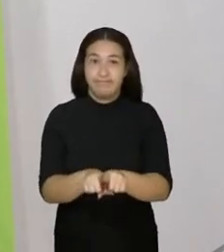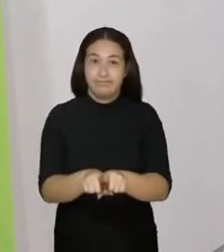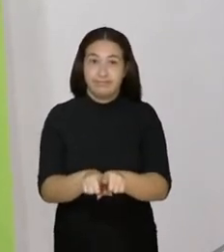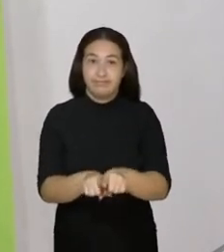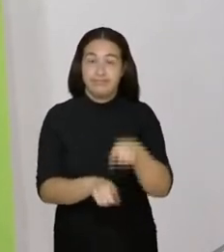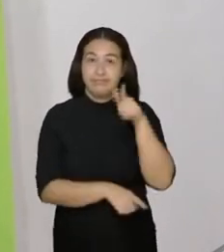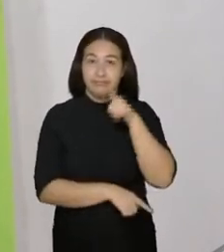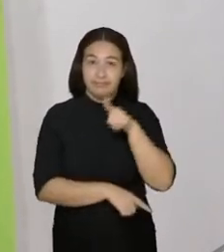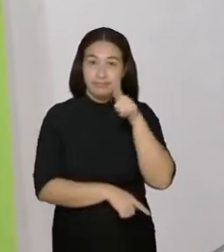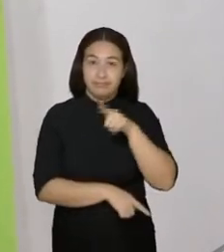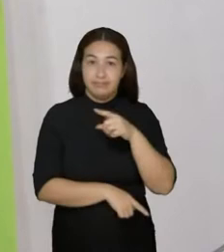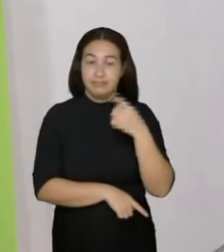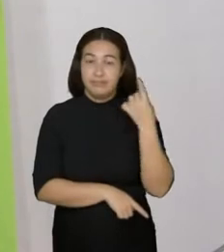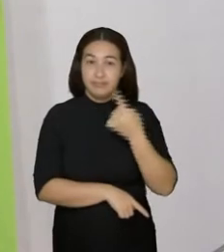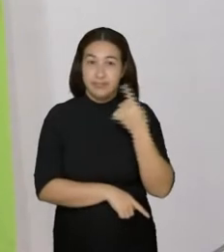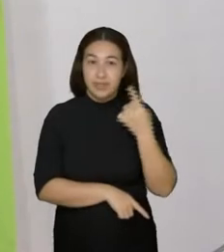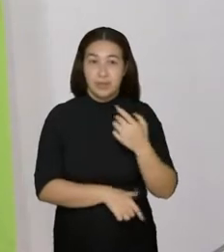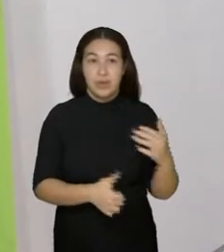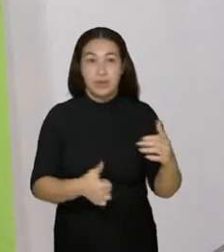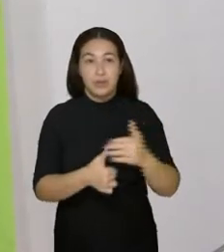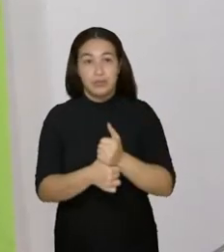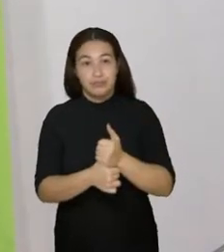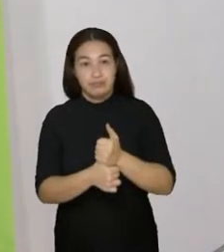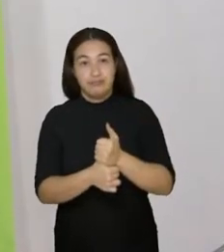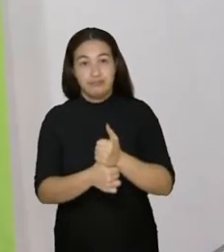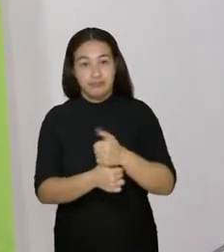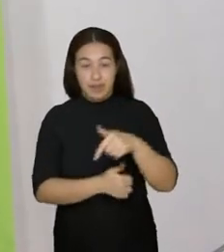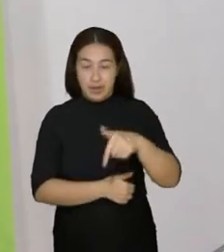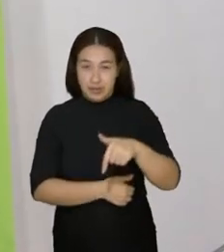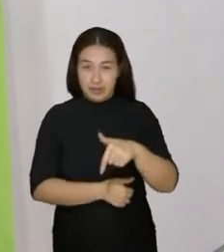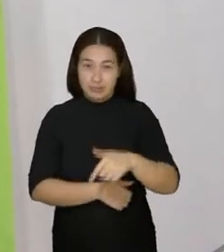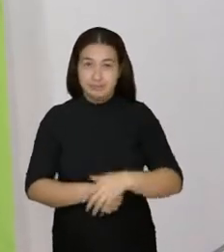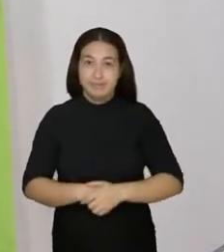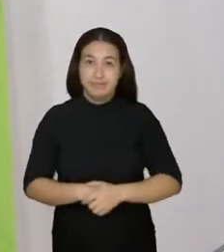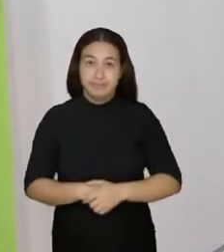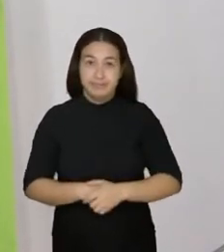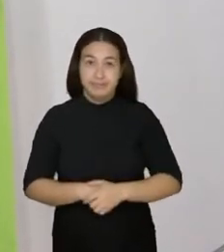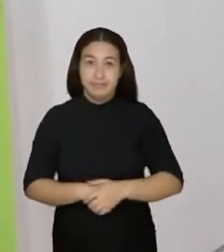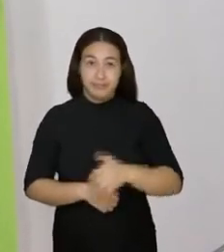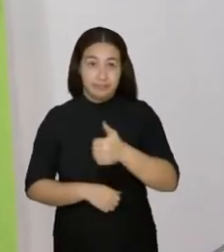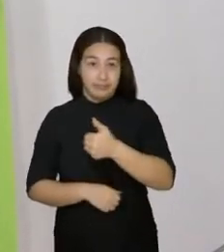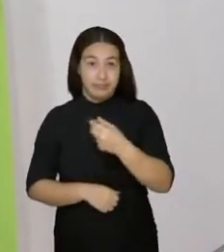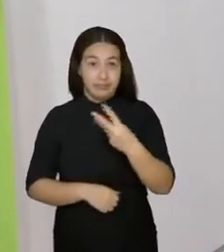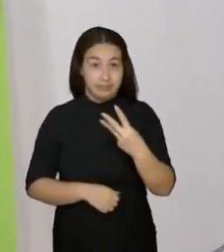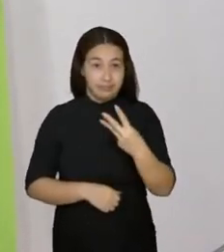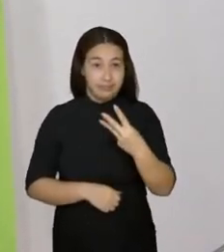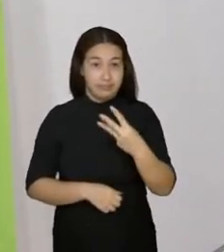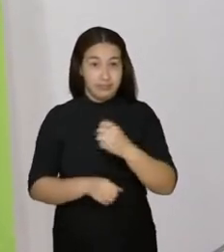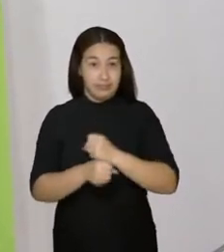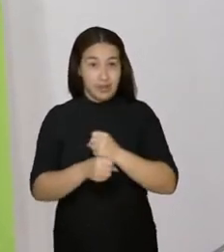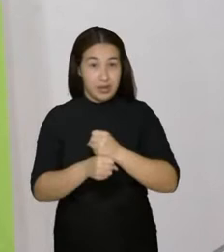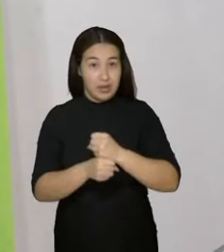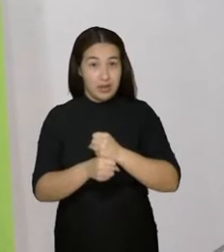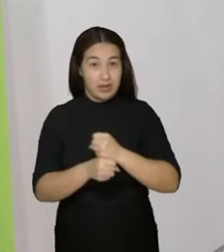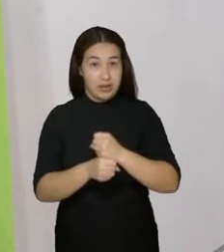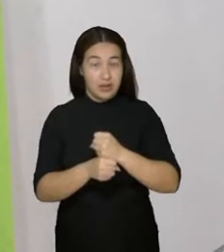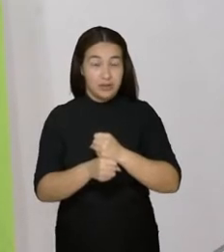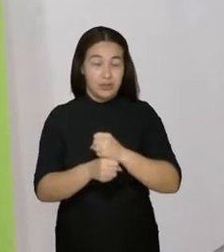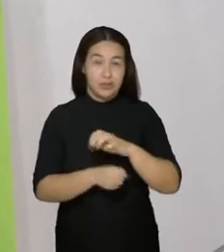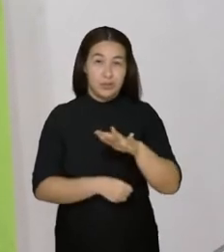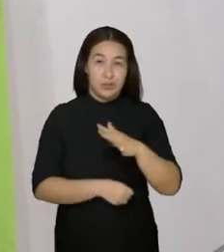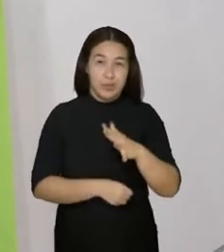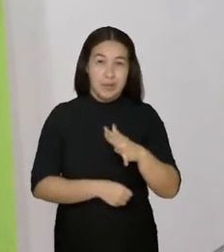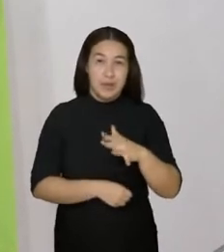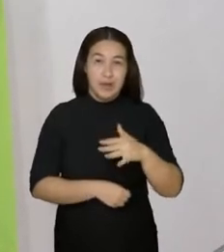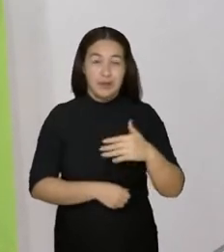Deputado suplente aqui na Assembleia Legislativa estamos chegando aí a 13 anos e meio de caminhada e agora